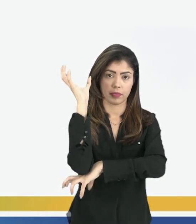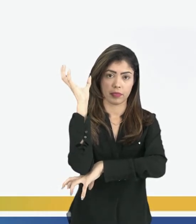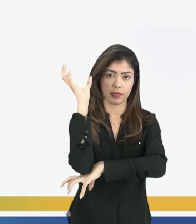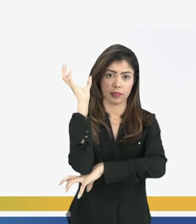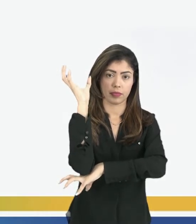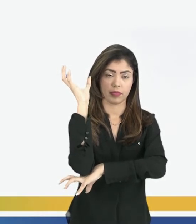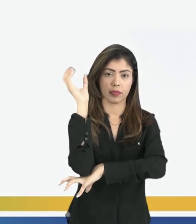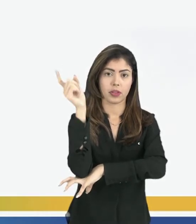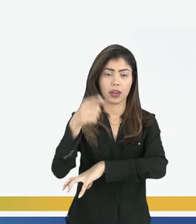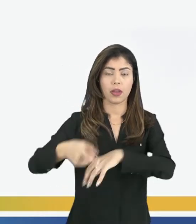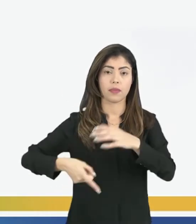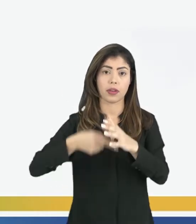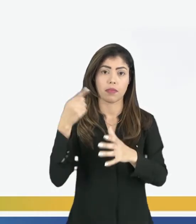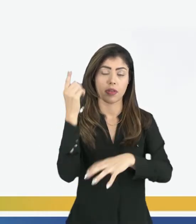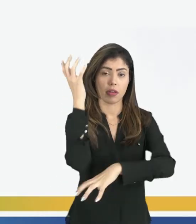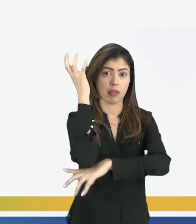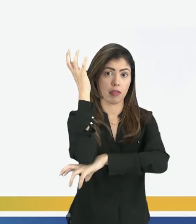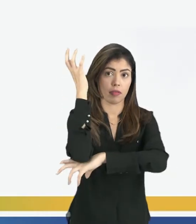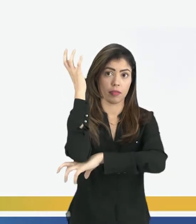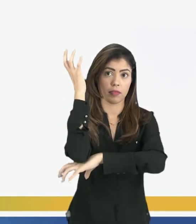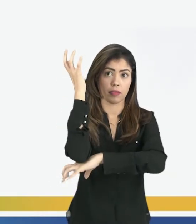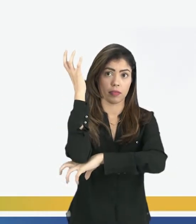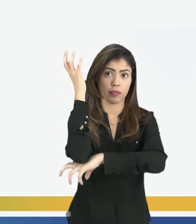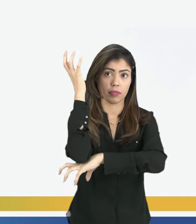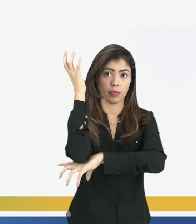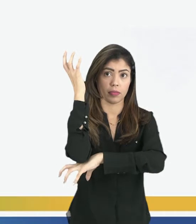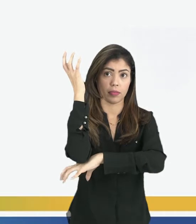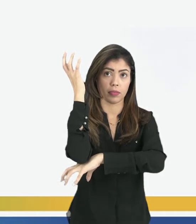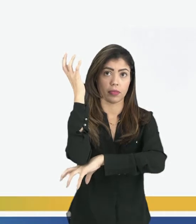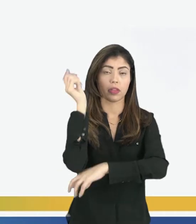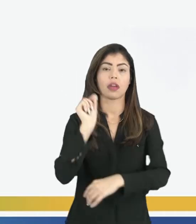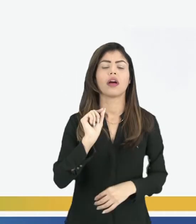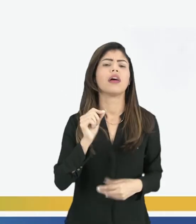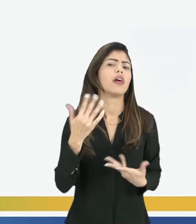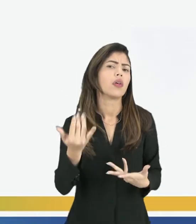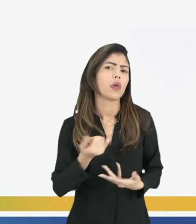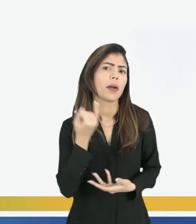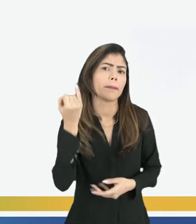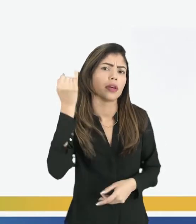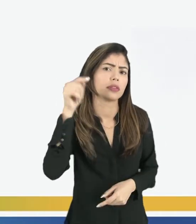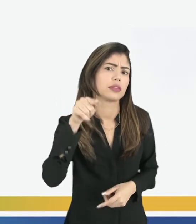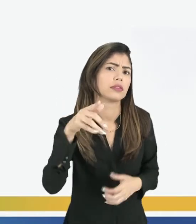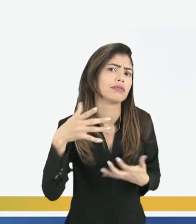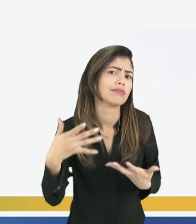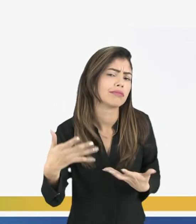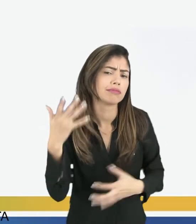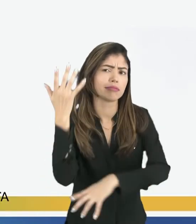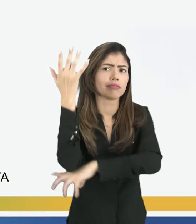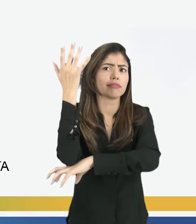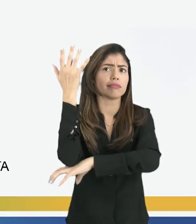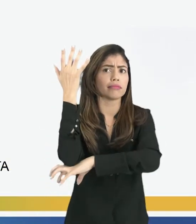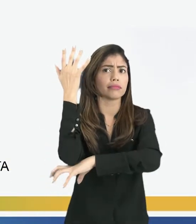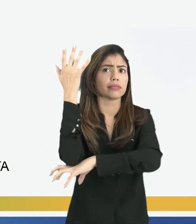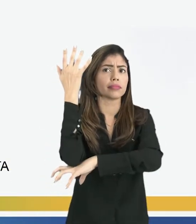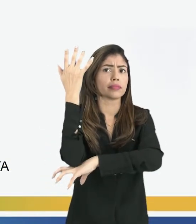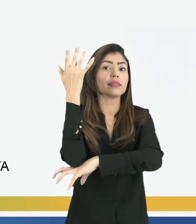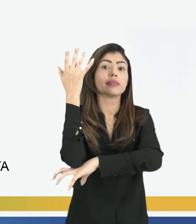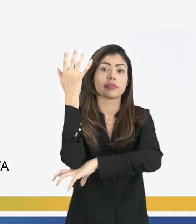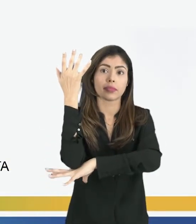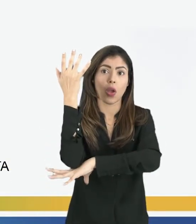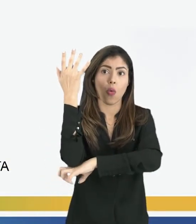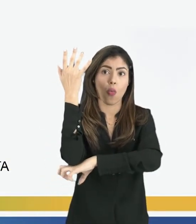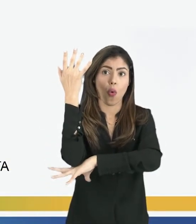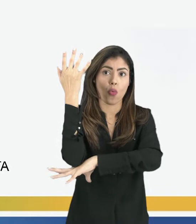primeira parte da planta que nasce. E aí, qual é a função da raiz?